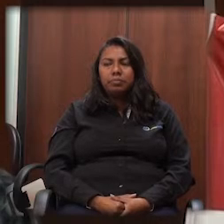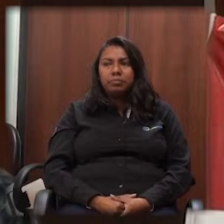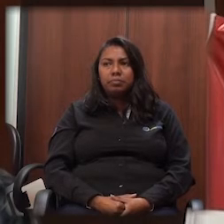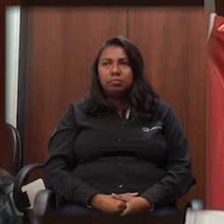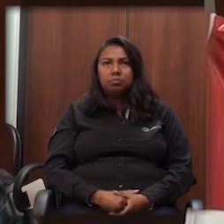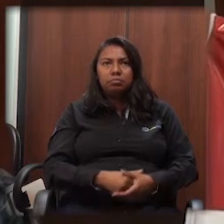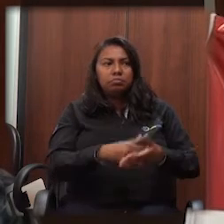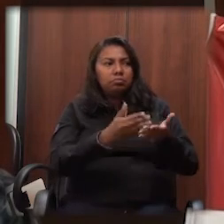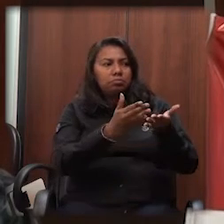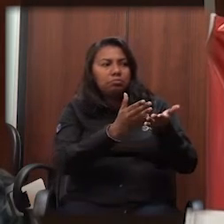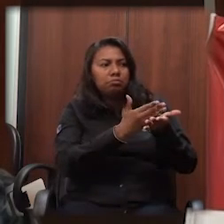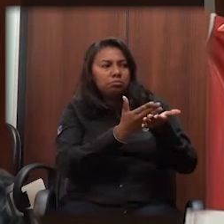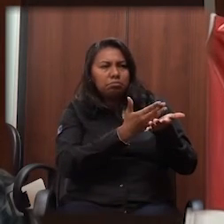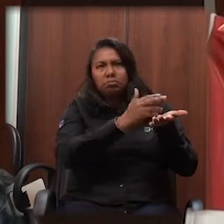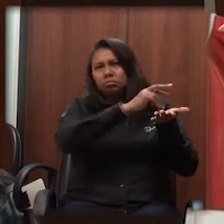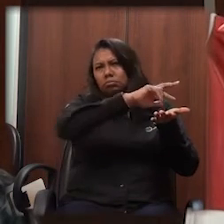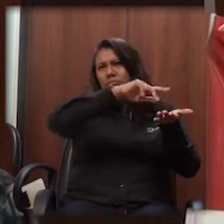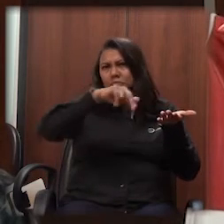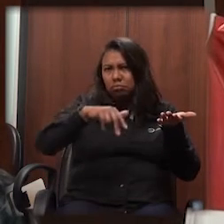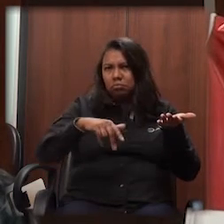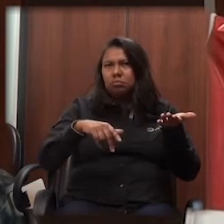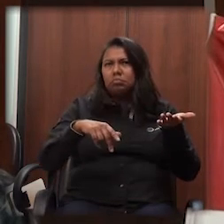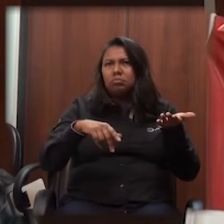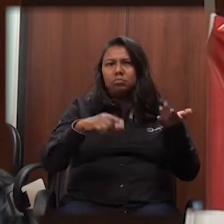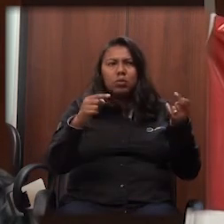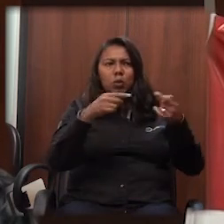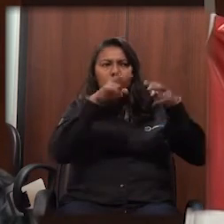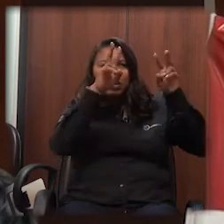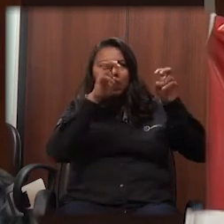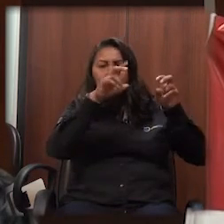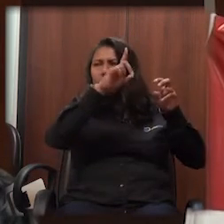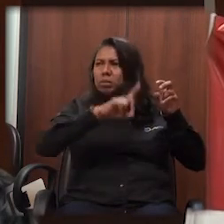Publicações, a gente também pergunta, e teve publicações em direitos humanos, né,